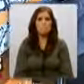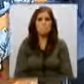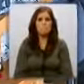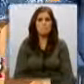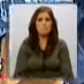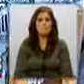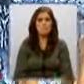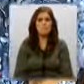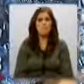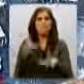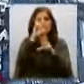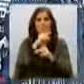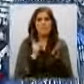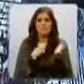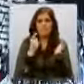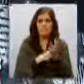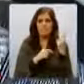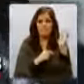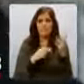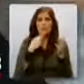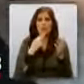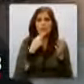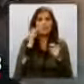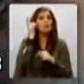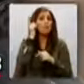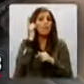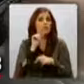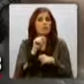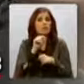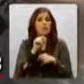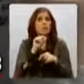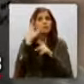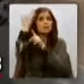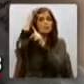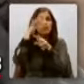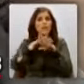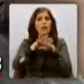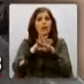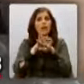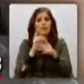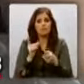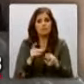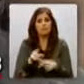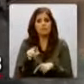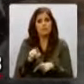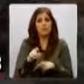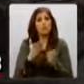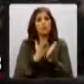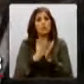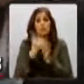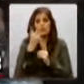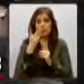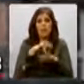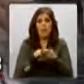e a duas novas necessidades ter bateria no telemóvel e encontrar uma rede wi-fi neste caso dos Estudantes encontraram